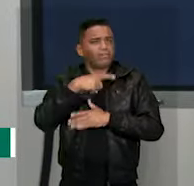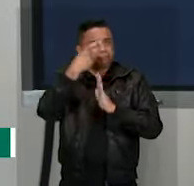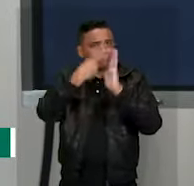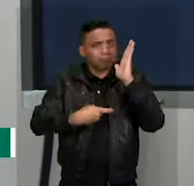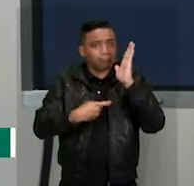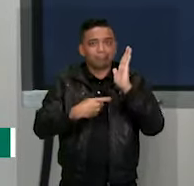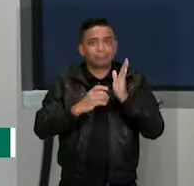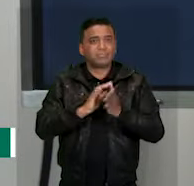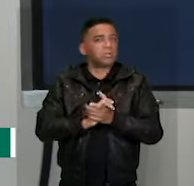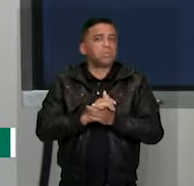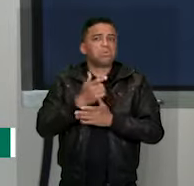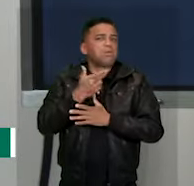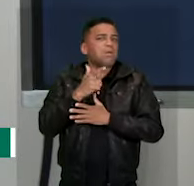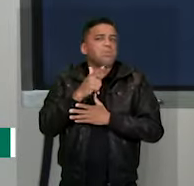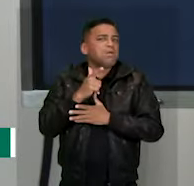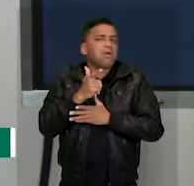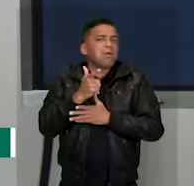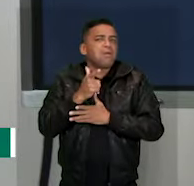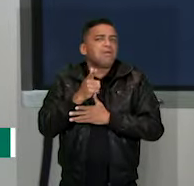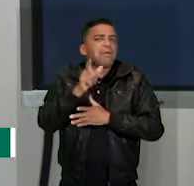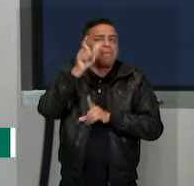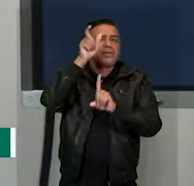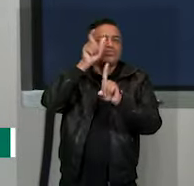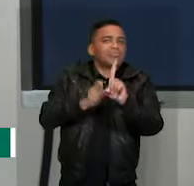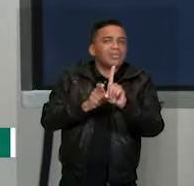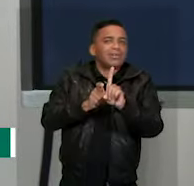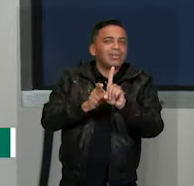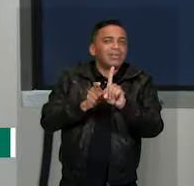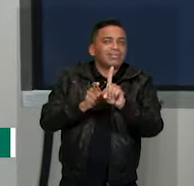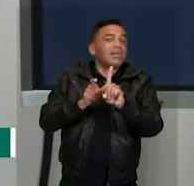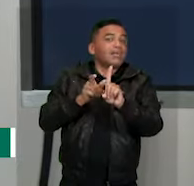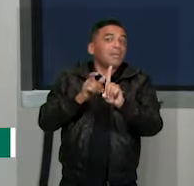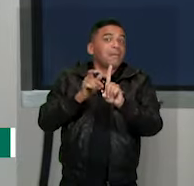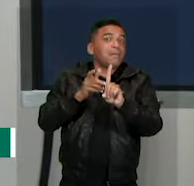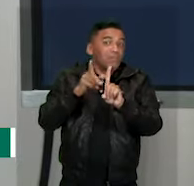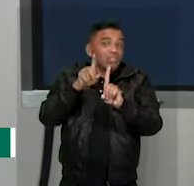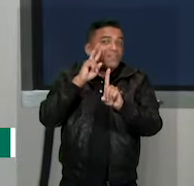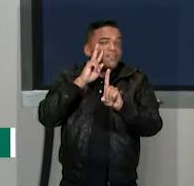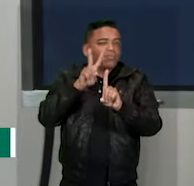a interlocução dos personagens.